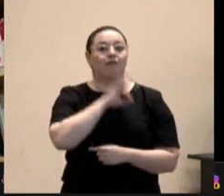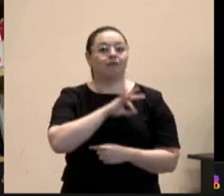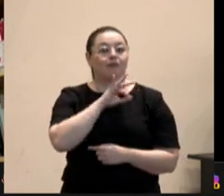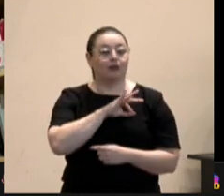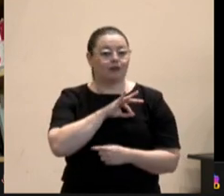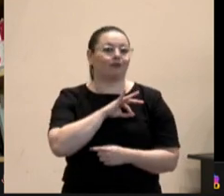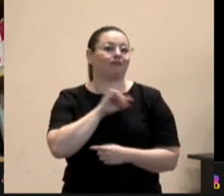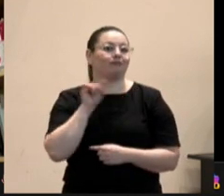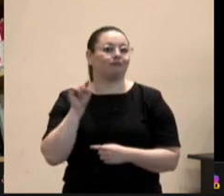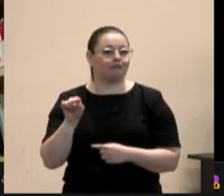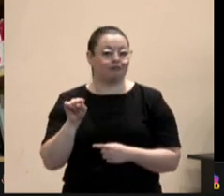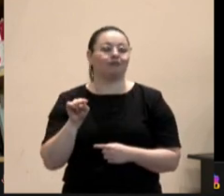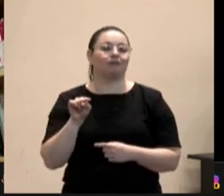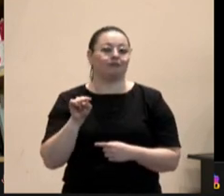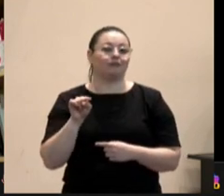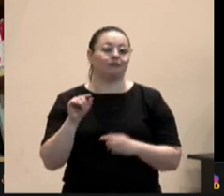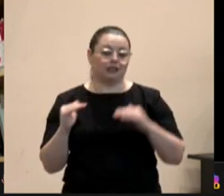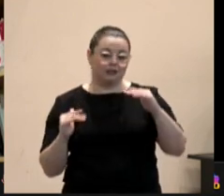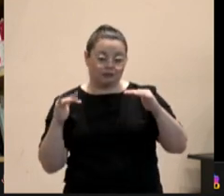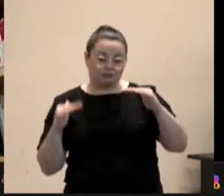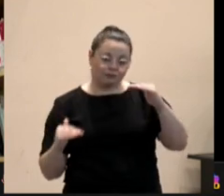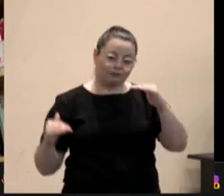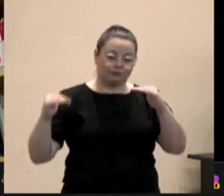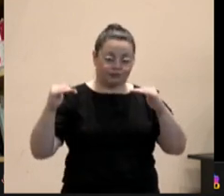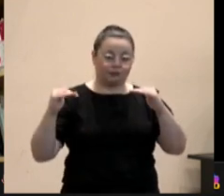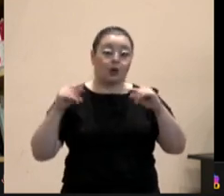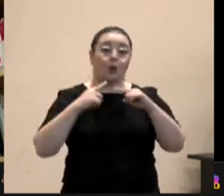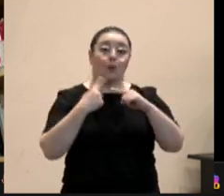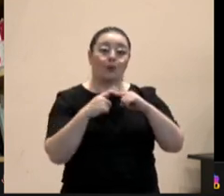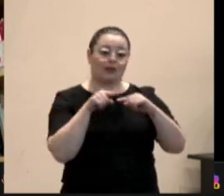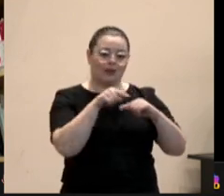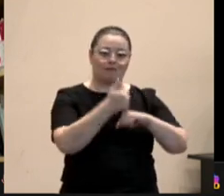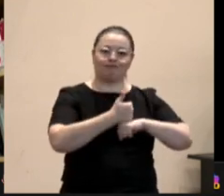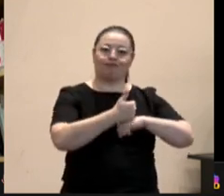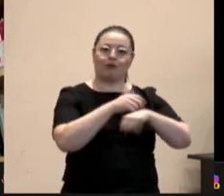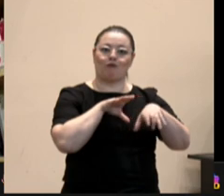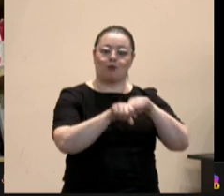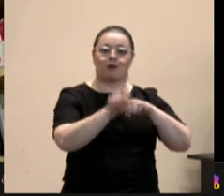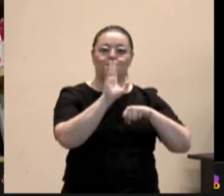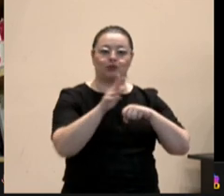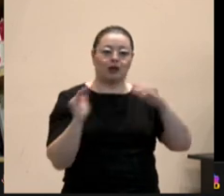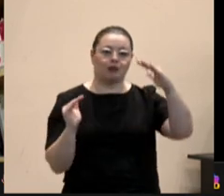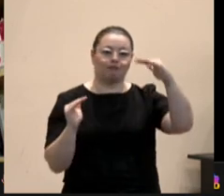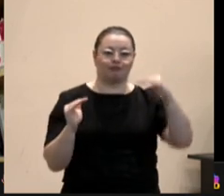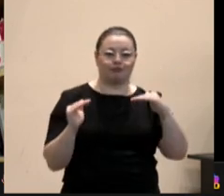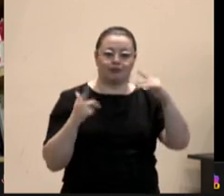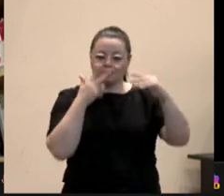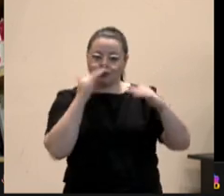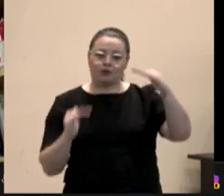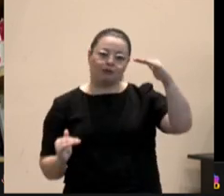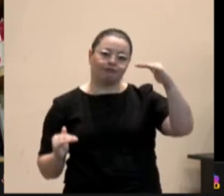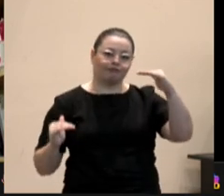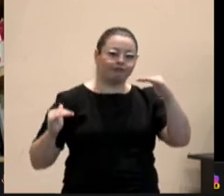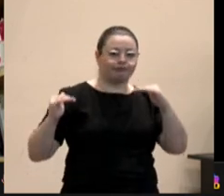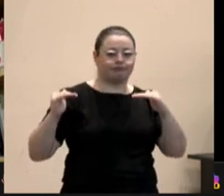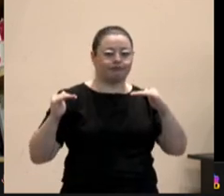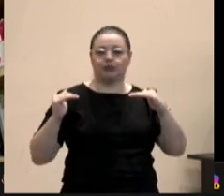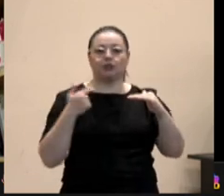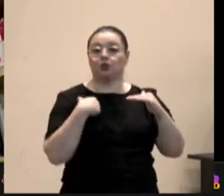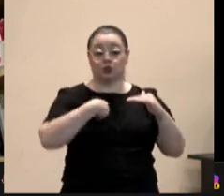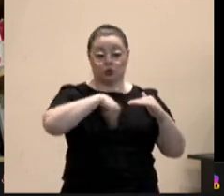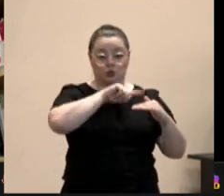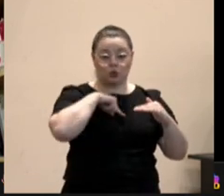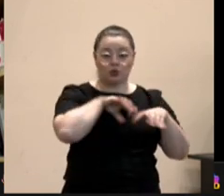carreiras baixou. Ou seja, nós não tivemos um ganho e um aumento